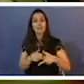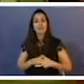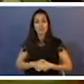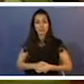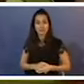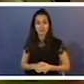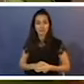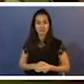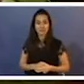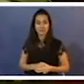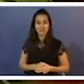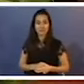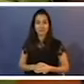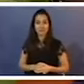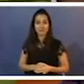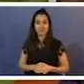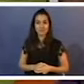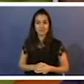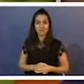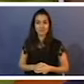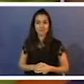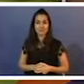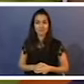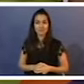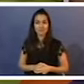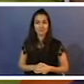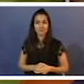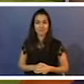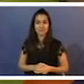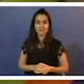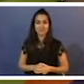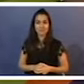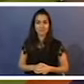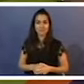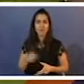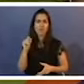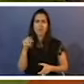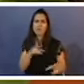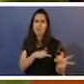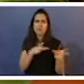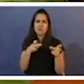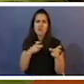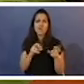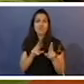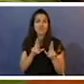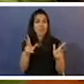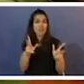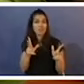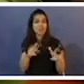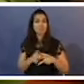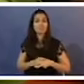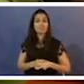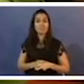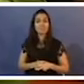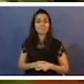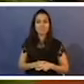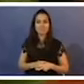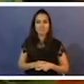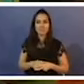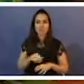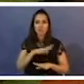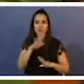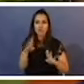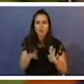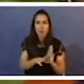coisas diferenças que existem entre eles aqui que a gente pode perceber dá para saber são